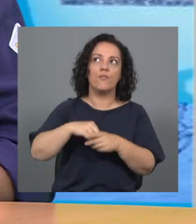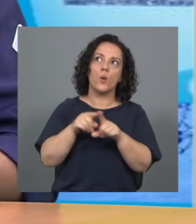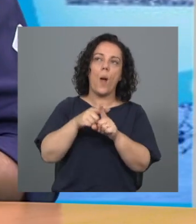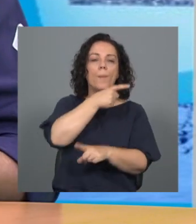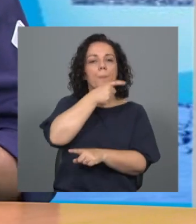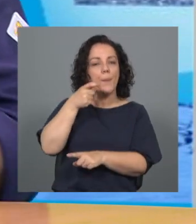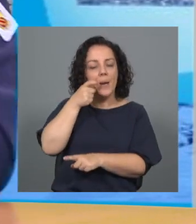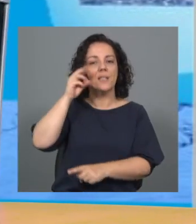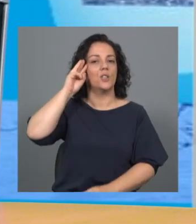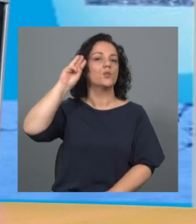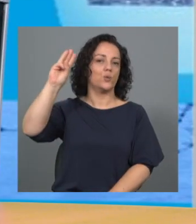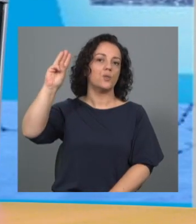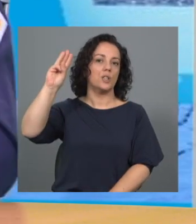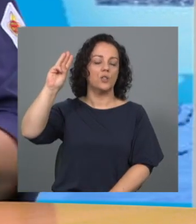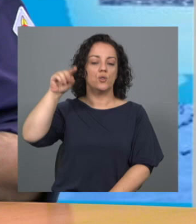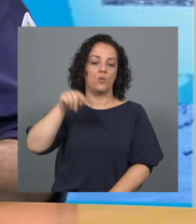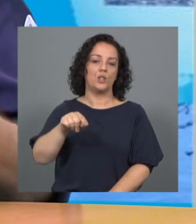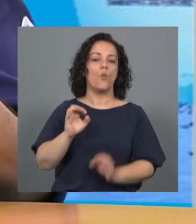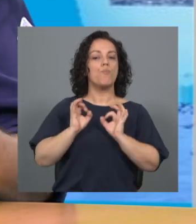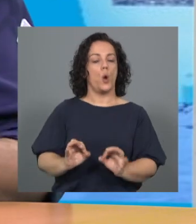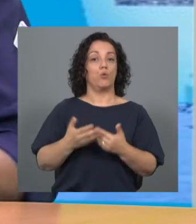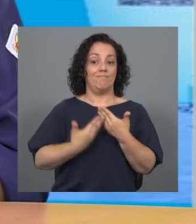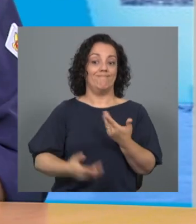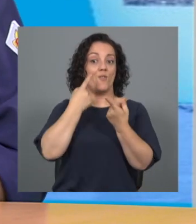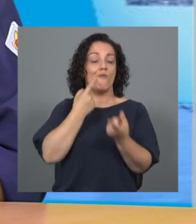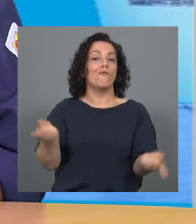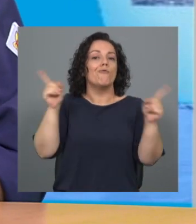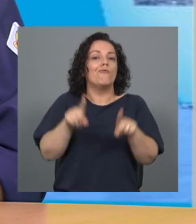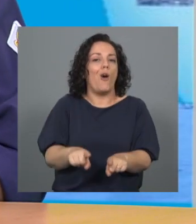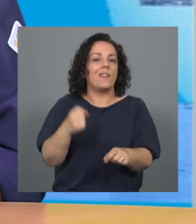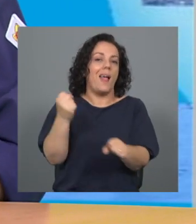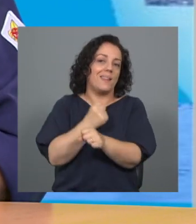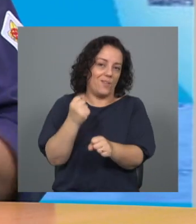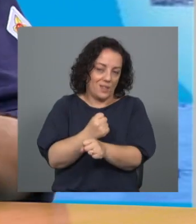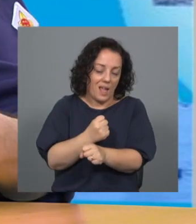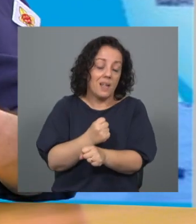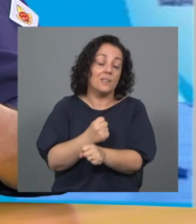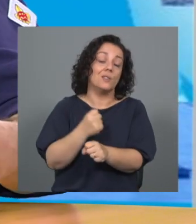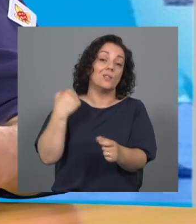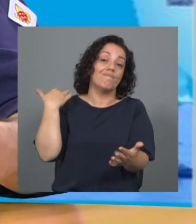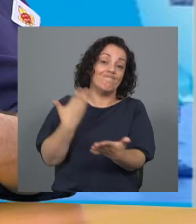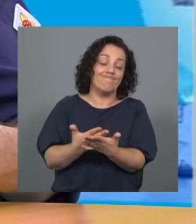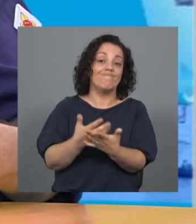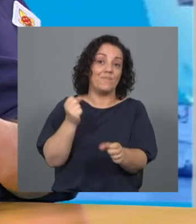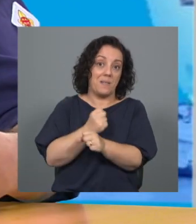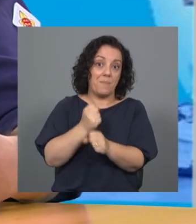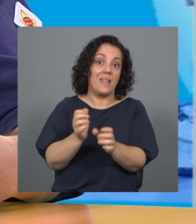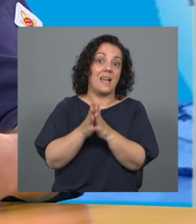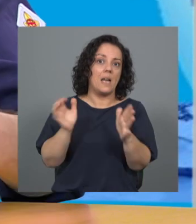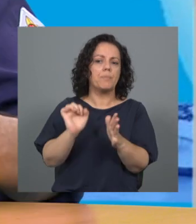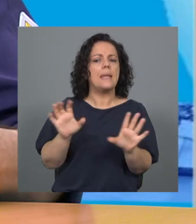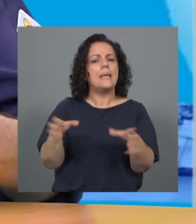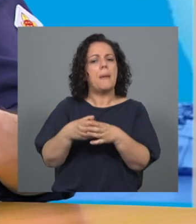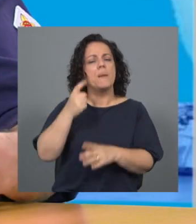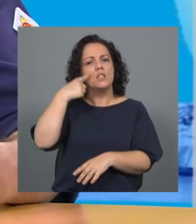e muito prontos para este momento que agora vivemos, que é a retoma e voltarmos às atividades, e que temos feito um trabalho muito profundo com equipas